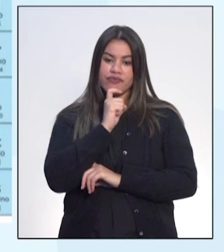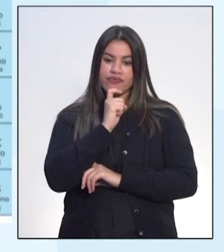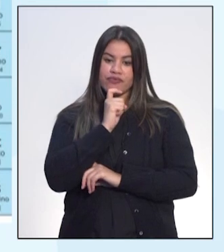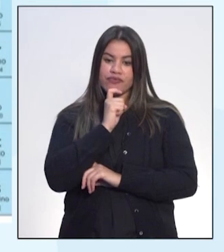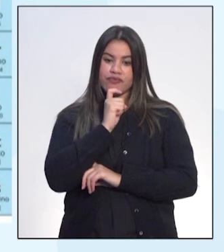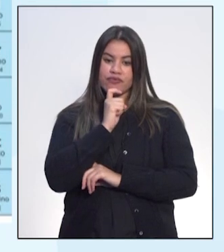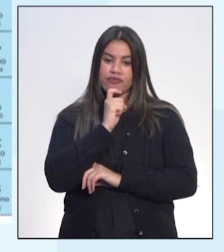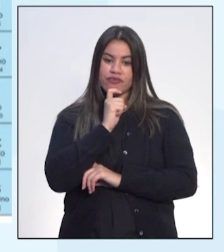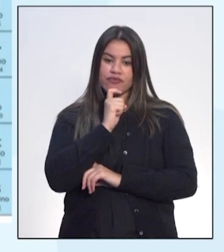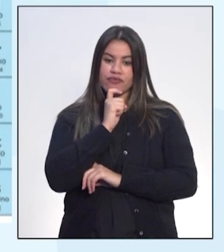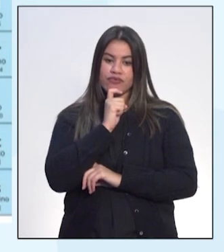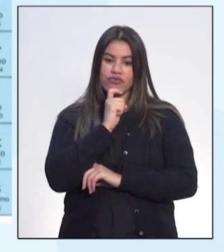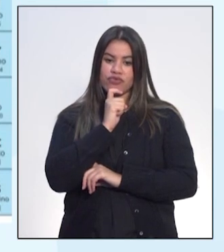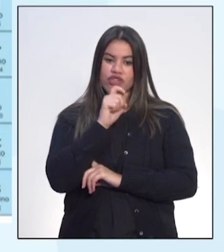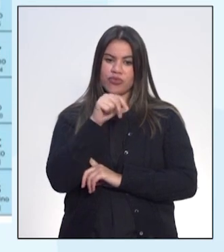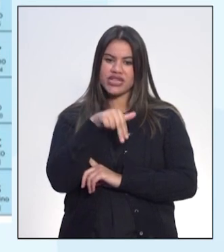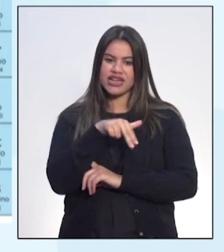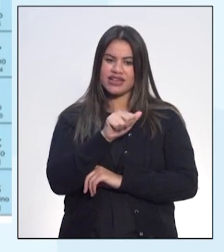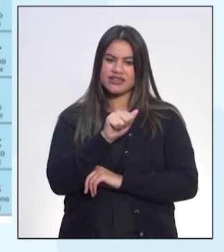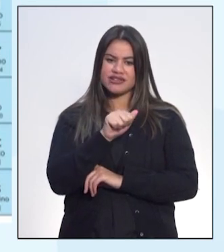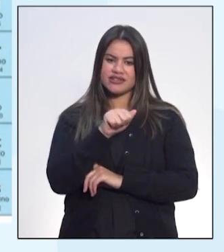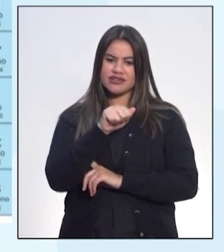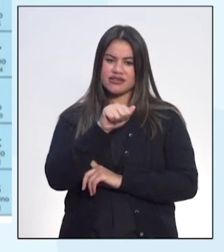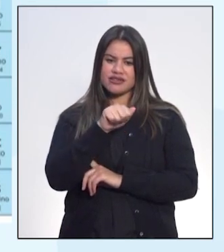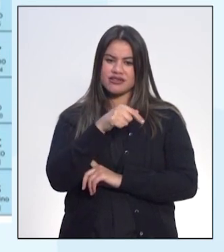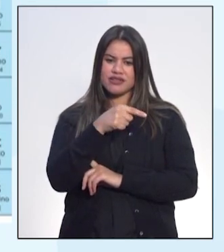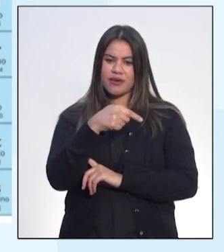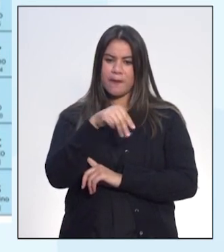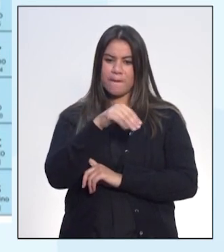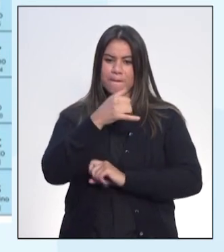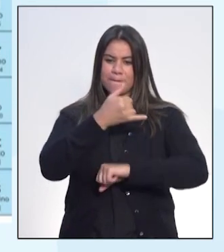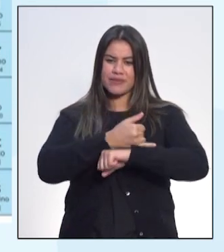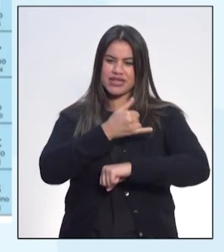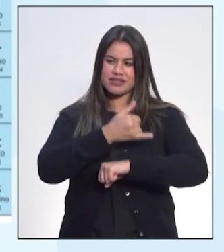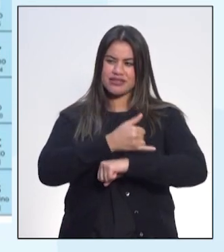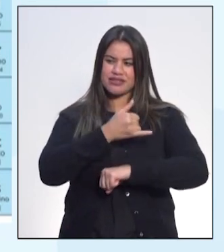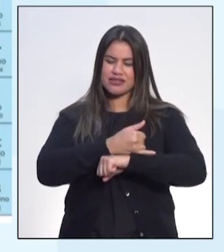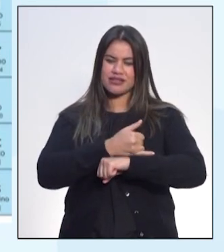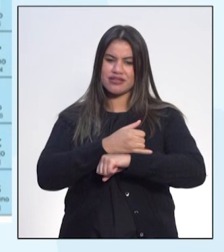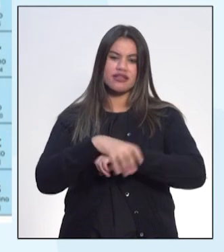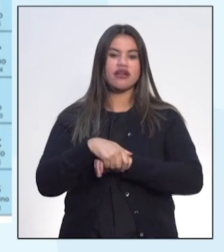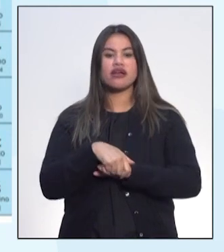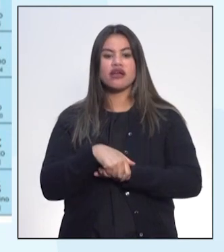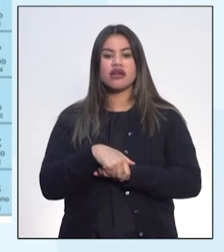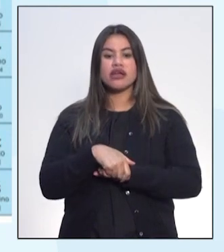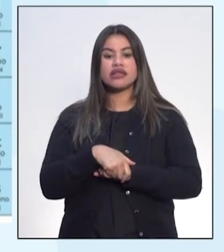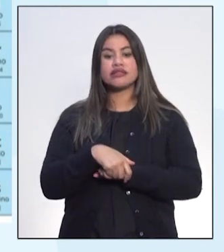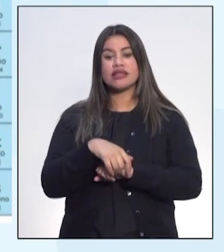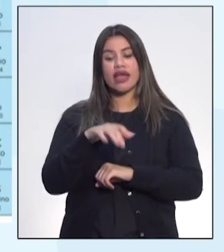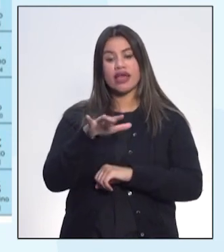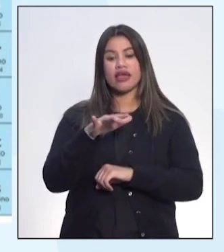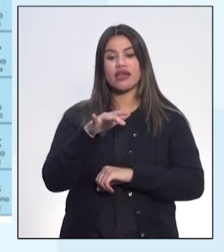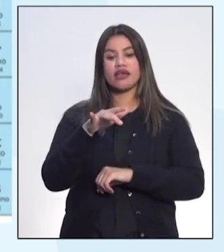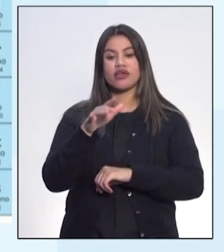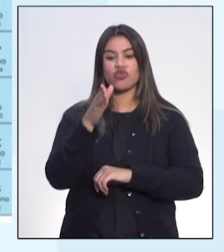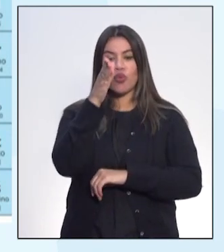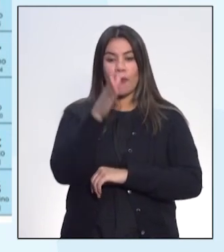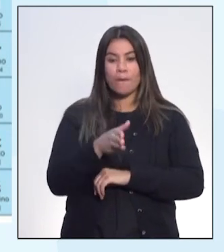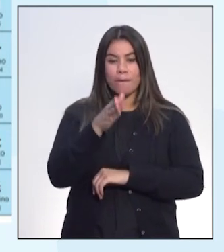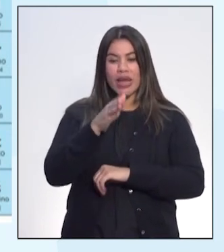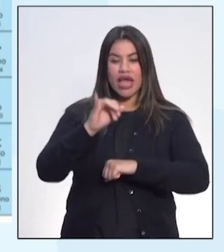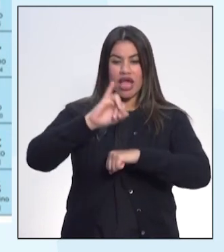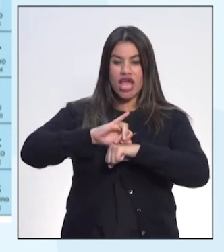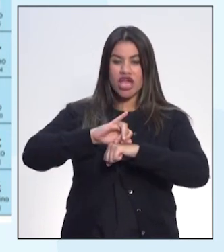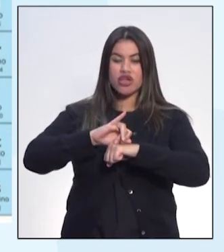não metais. Eu tenho esse que está azul um pouquinho mais escuro no meio, são os semimetais. Essa parte azul